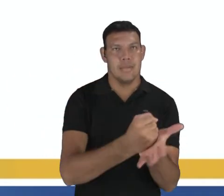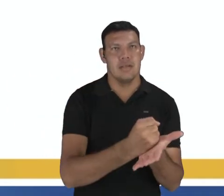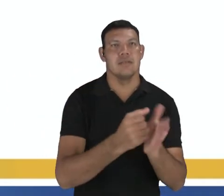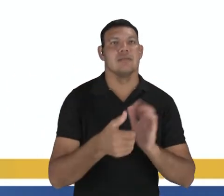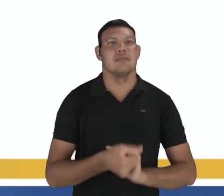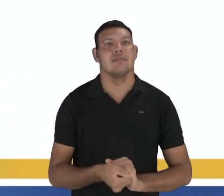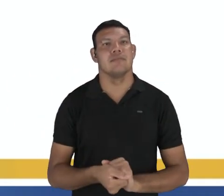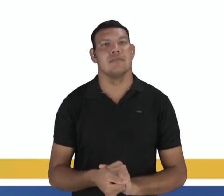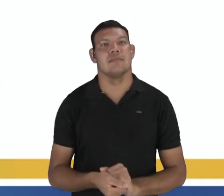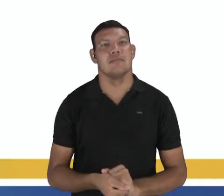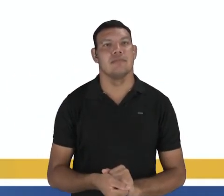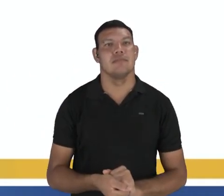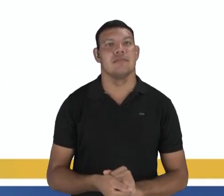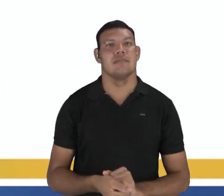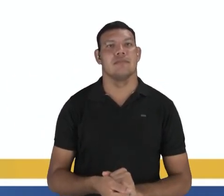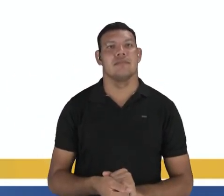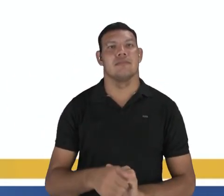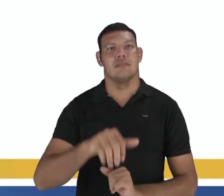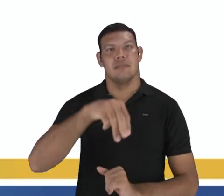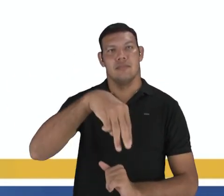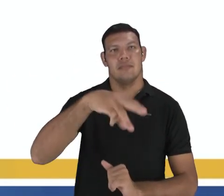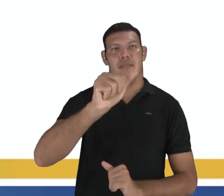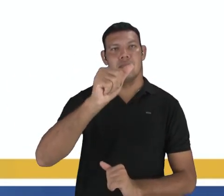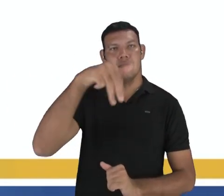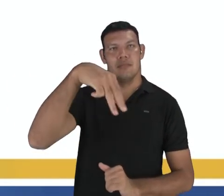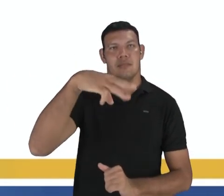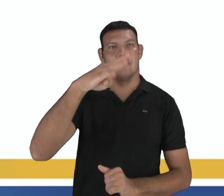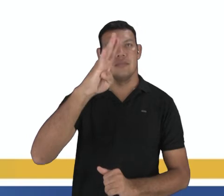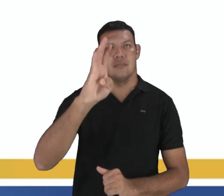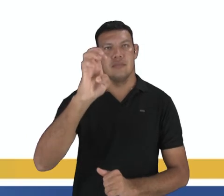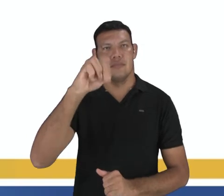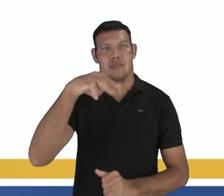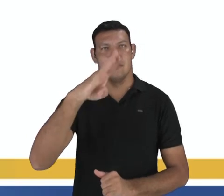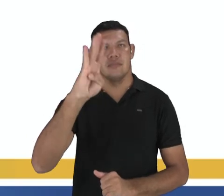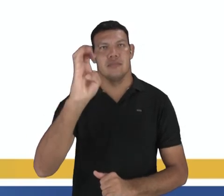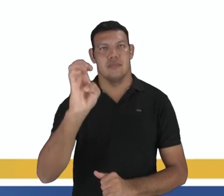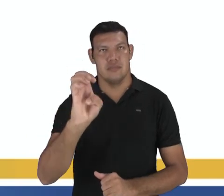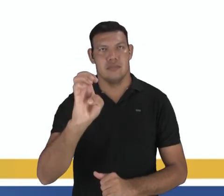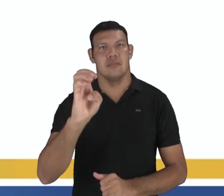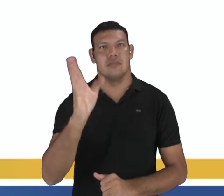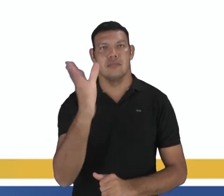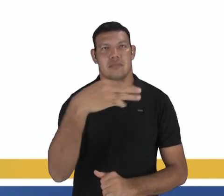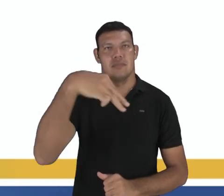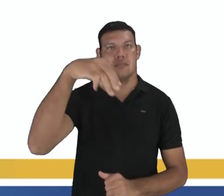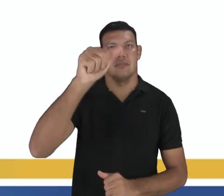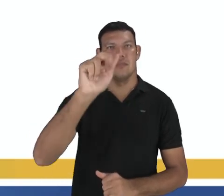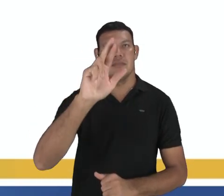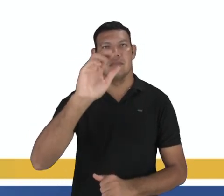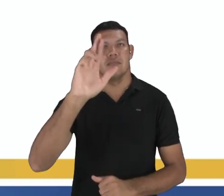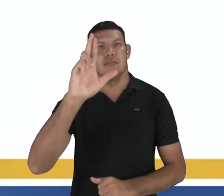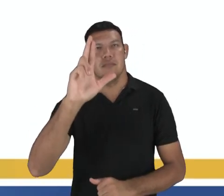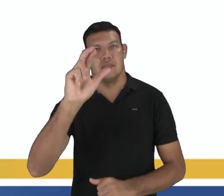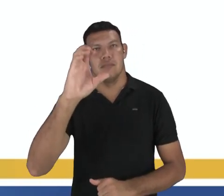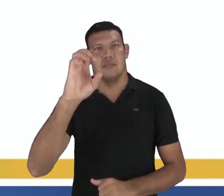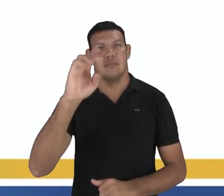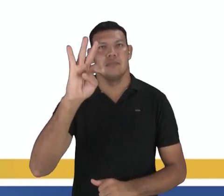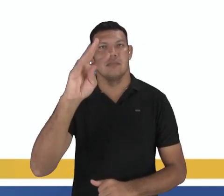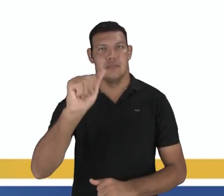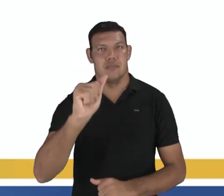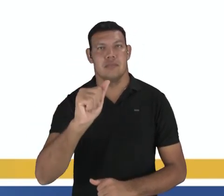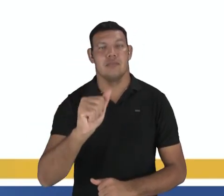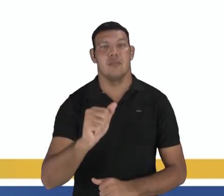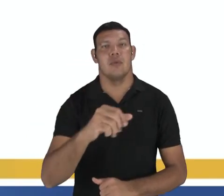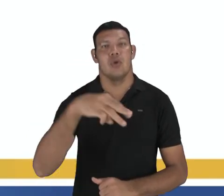quê? Porque, por conta dessa relação dos portugueses, né, com os africanos, esses povos bantus, eles são